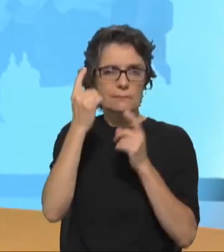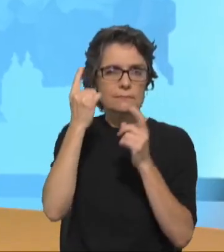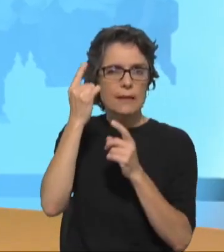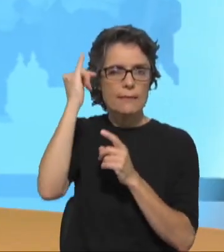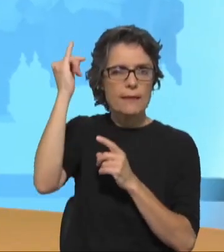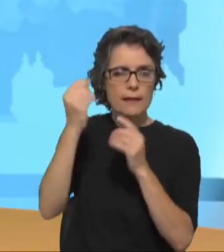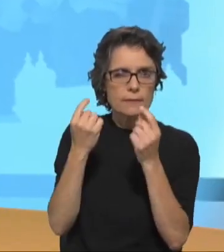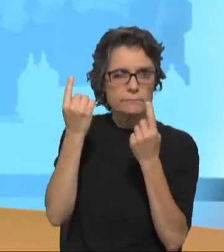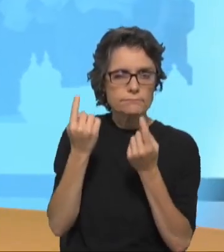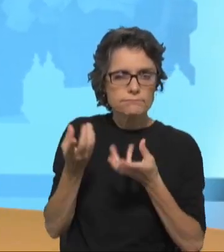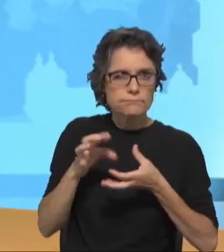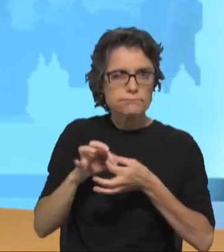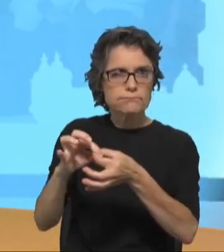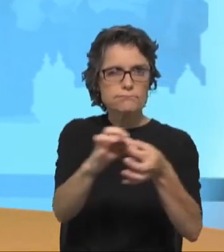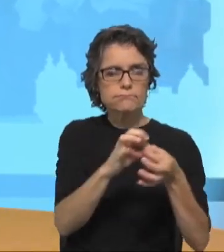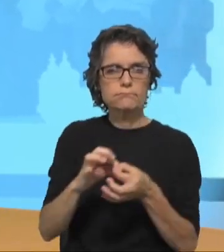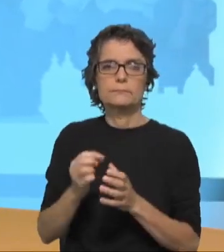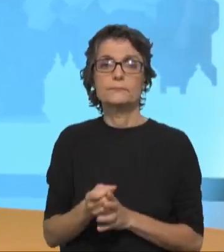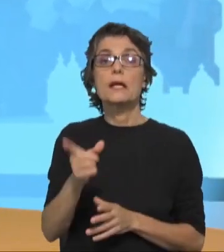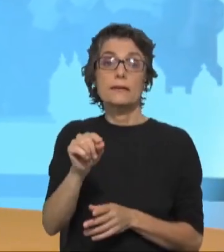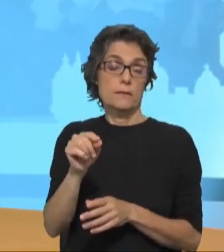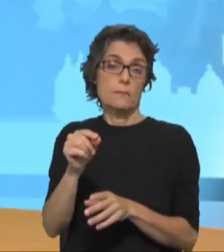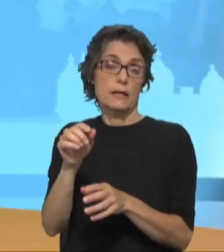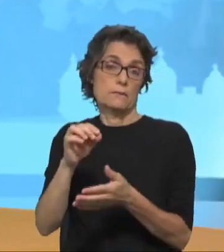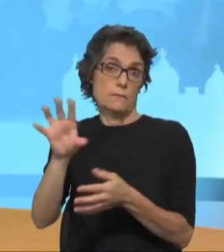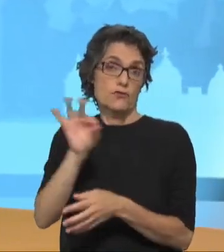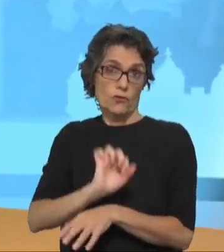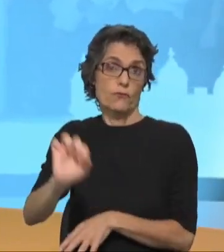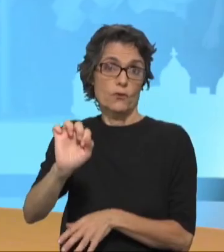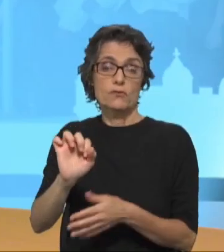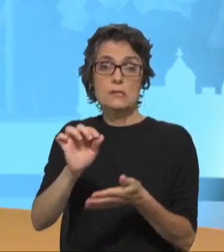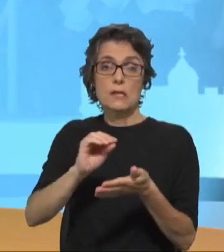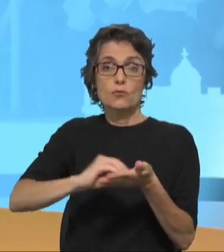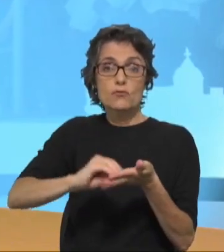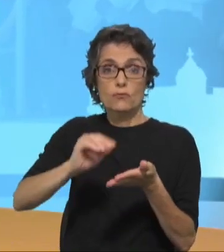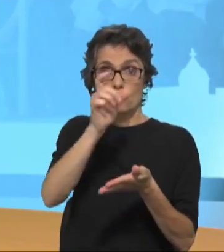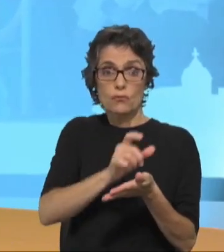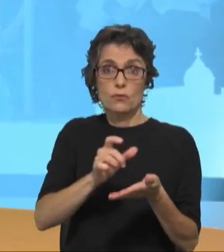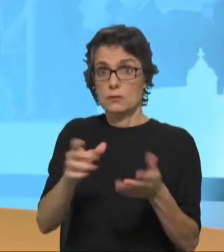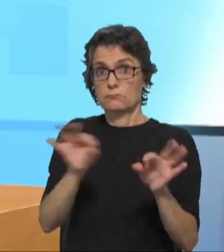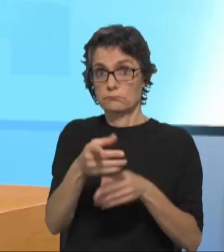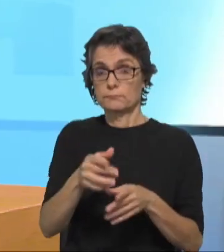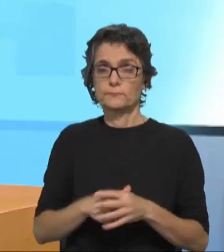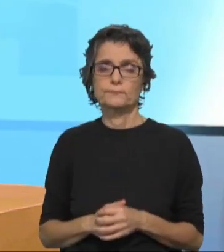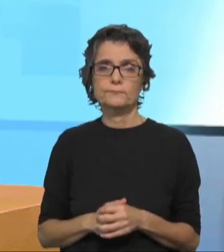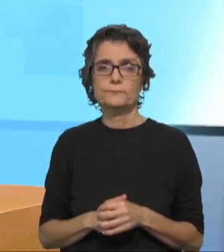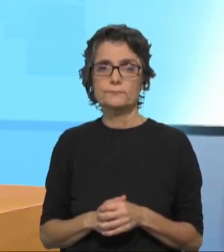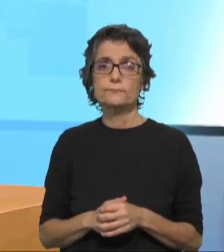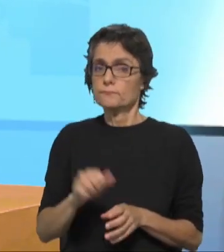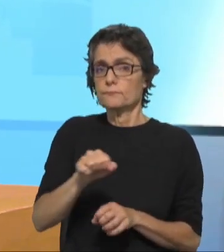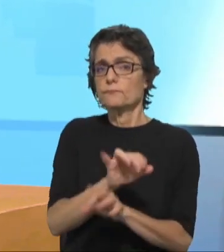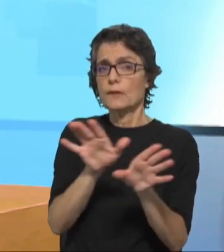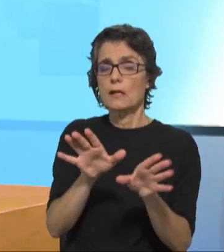Também pelos autores que escolhem apresentar e promover neste certame? Sim, a Paulinas, ao